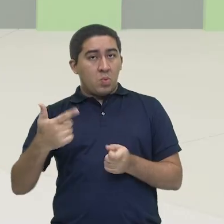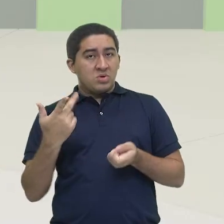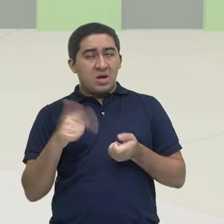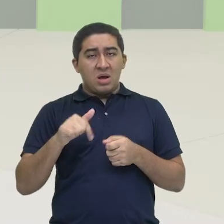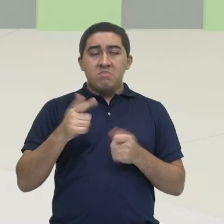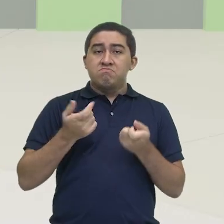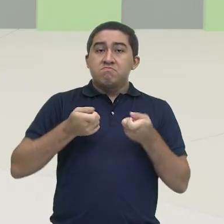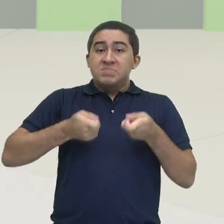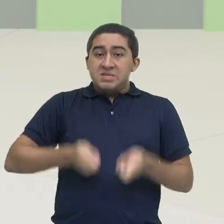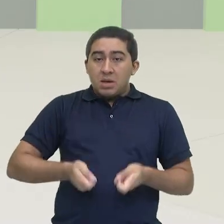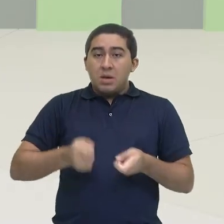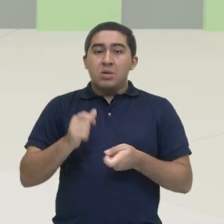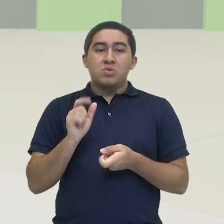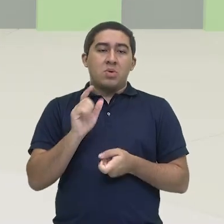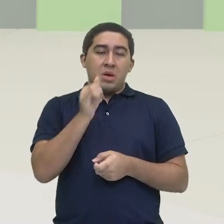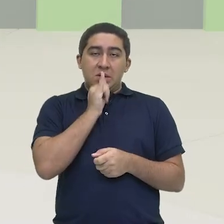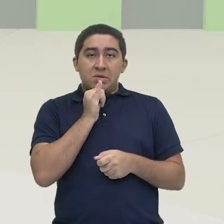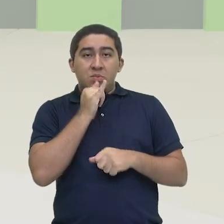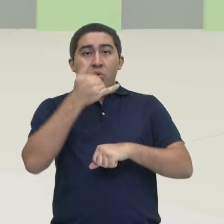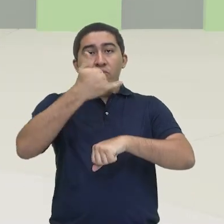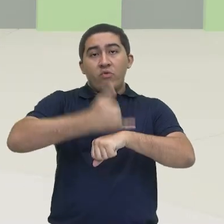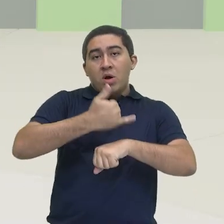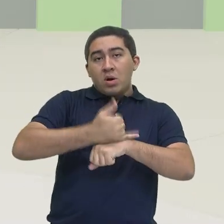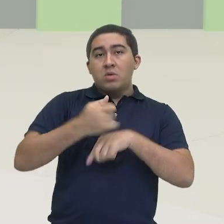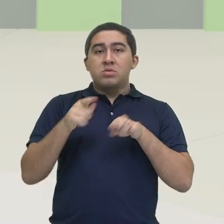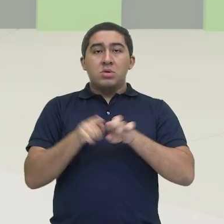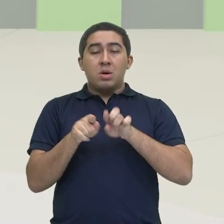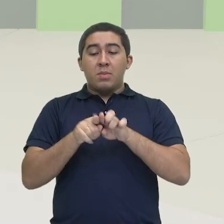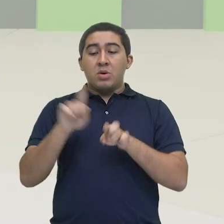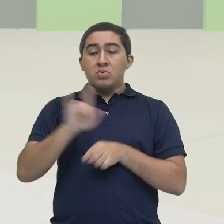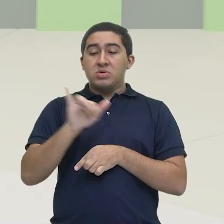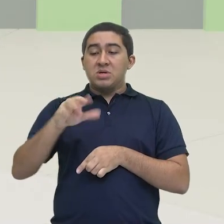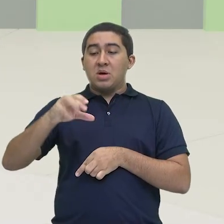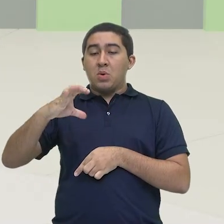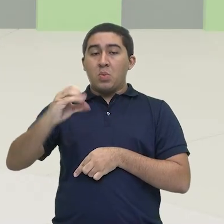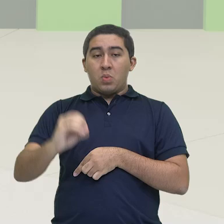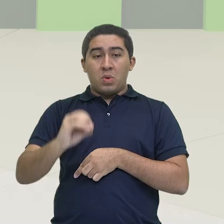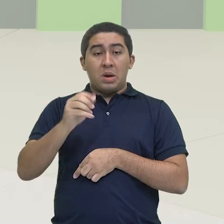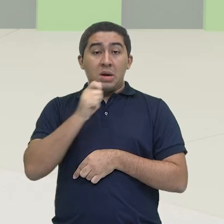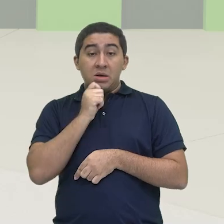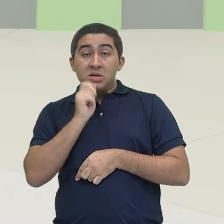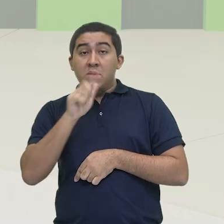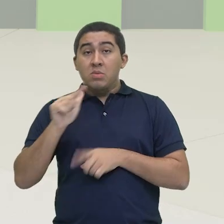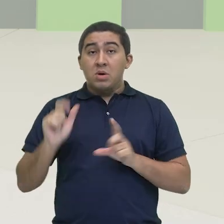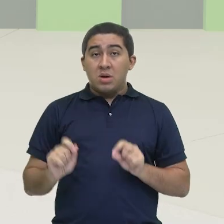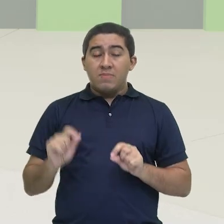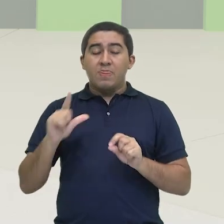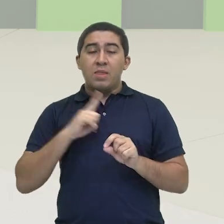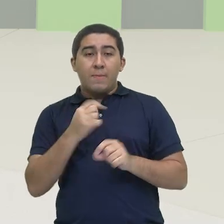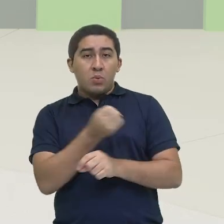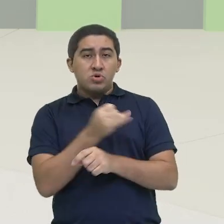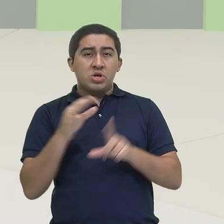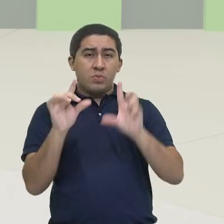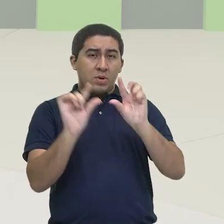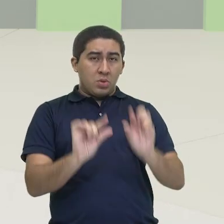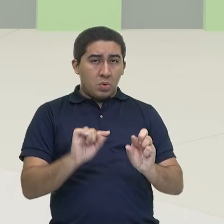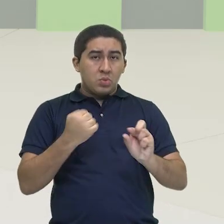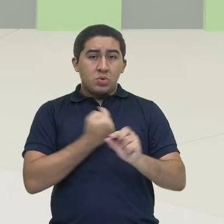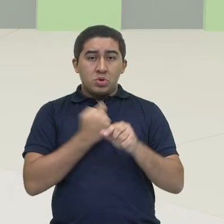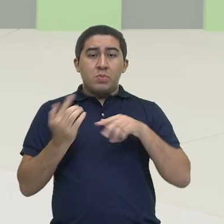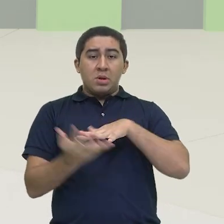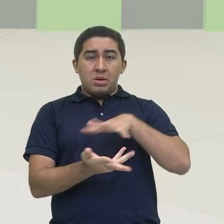mais pesados, por exemplo, como o ferro e como o zinco, embora eles sejam menos abundantes no nosso